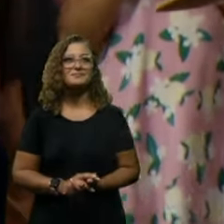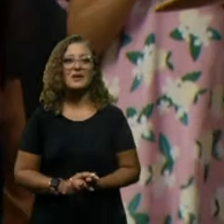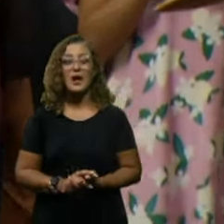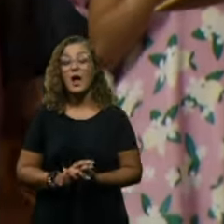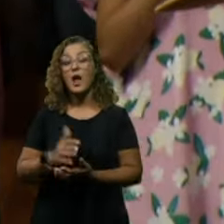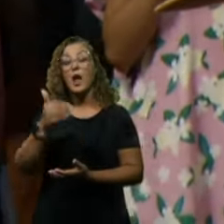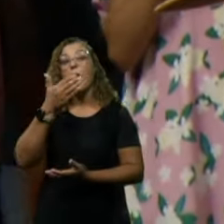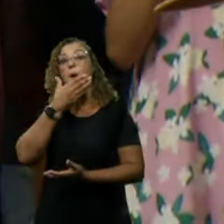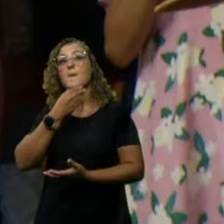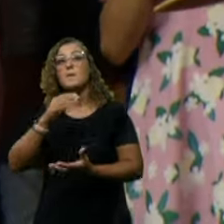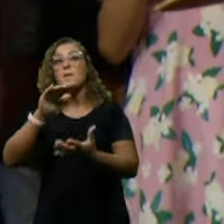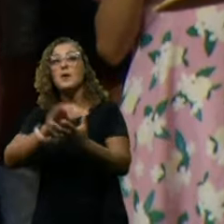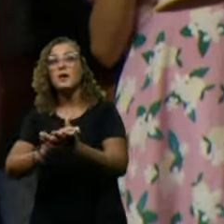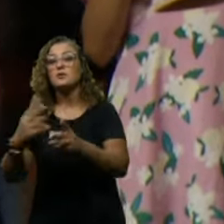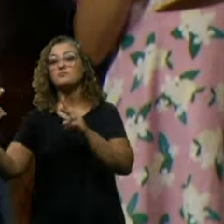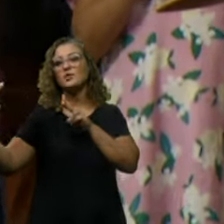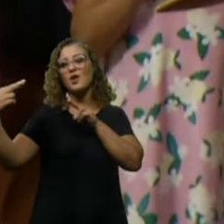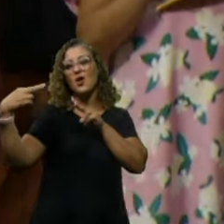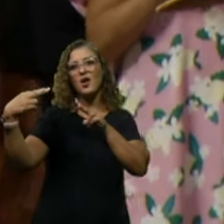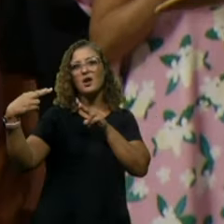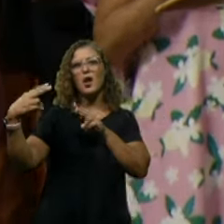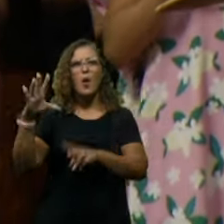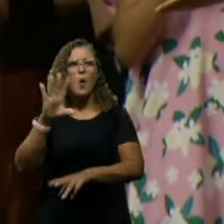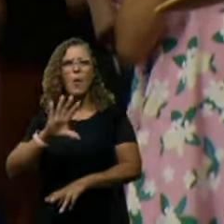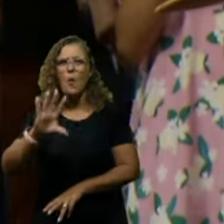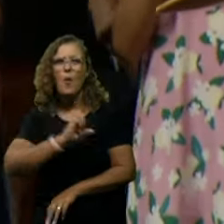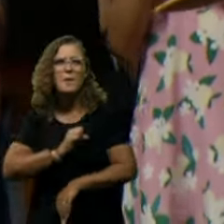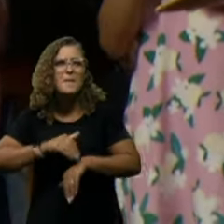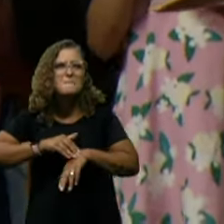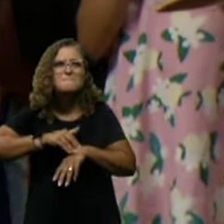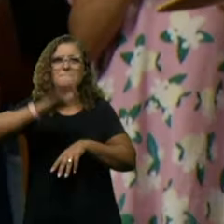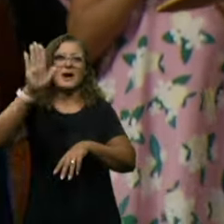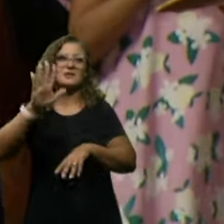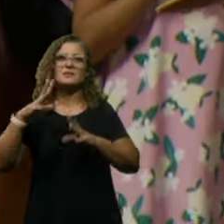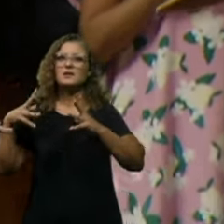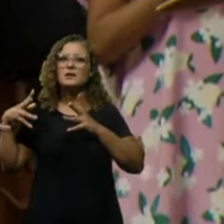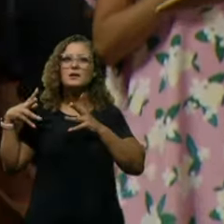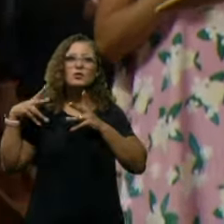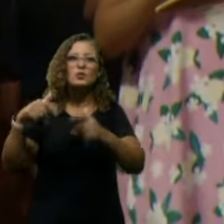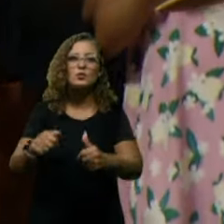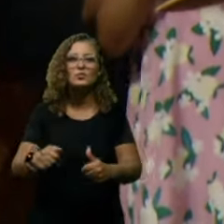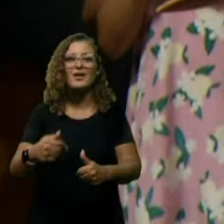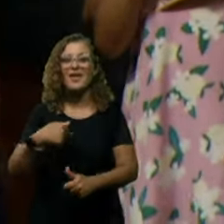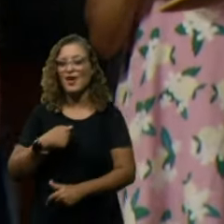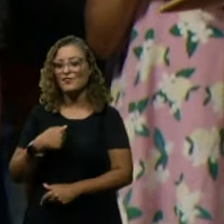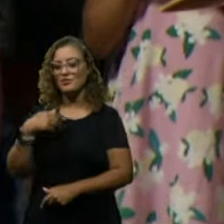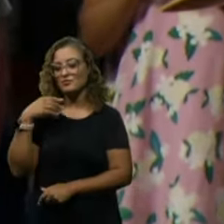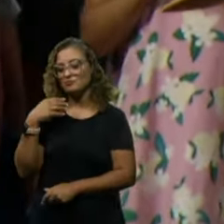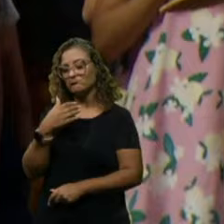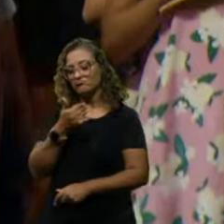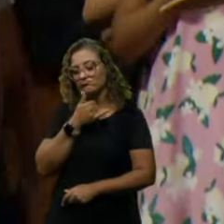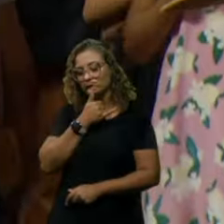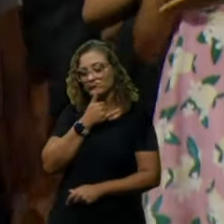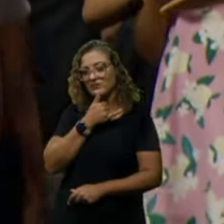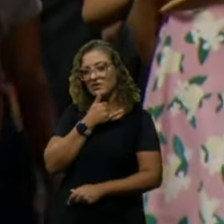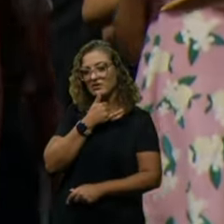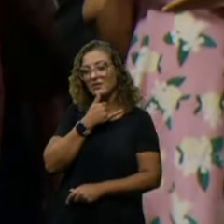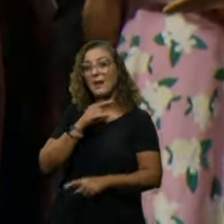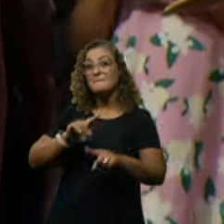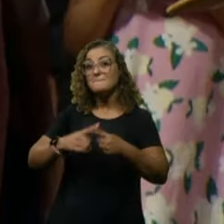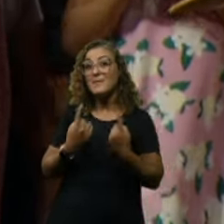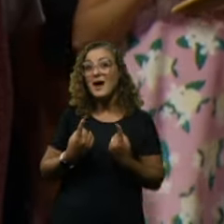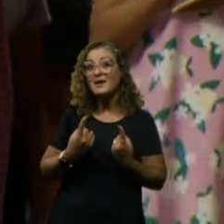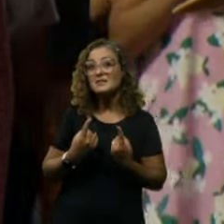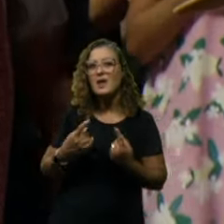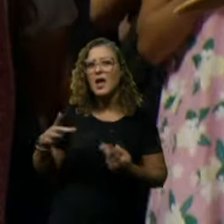E aí e eu tinha mais que tudo se ele falar isso eu não reagir porque eu fico chateada Aí ele diz assim eu te amo mais que tudo abaixo do meu